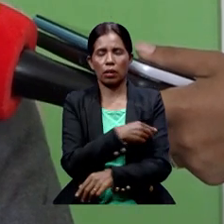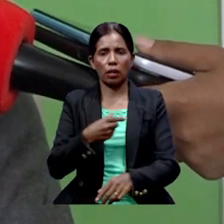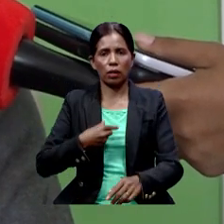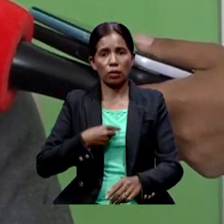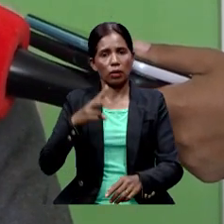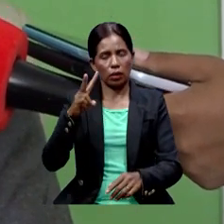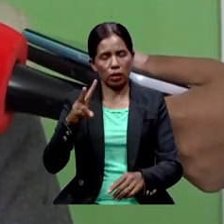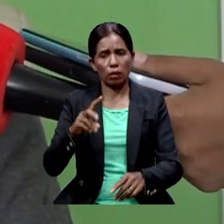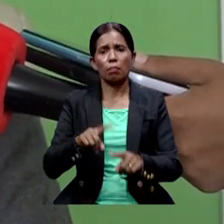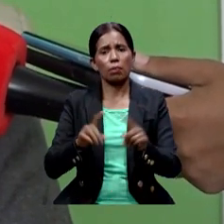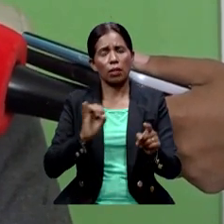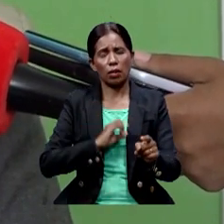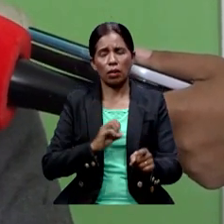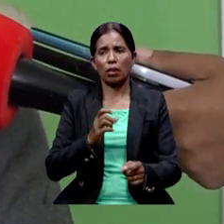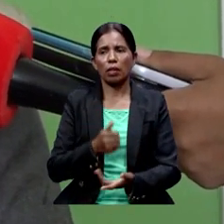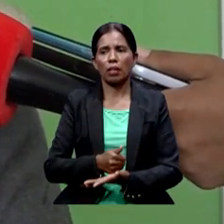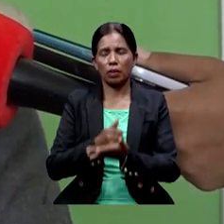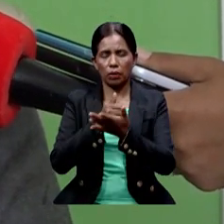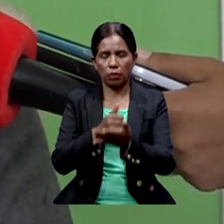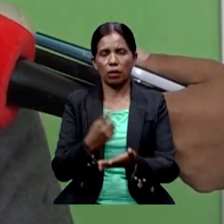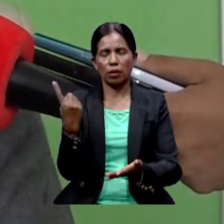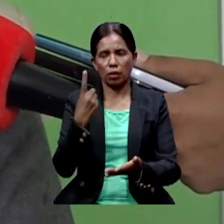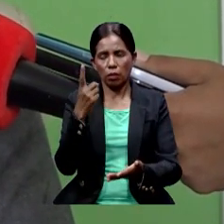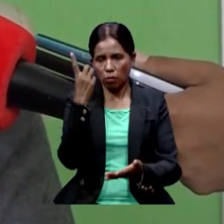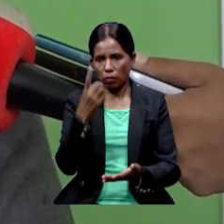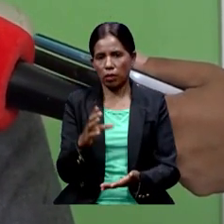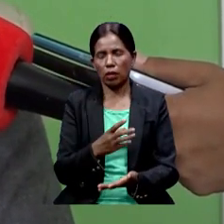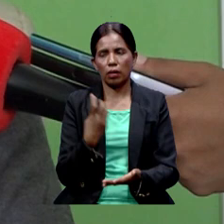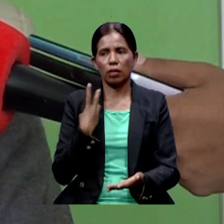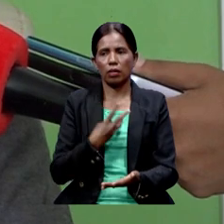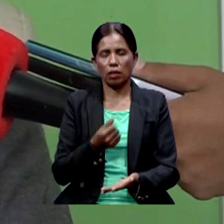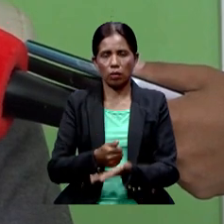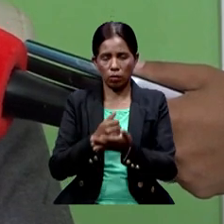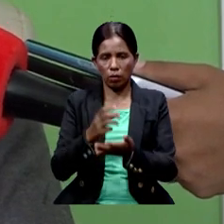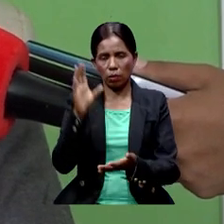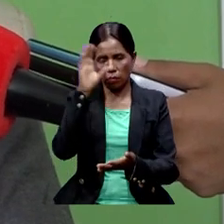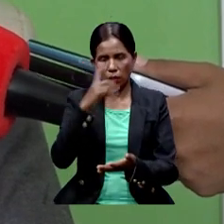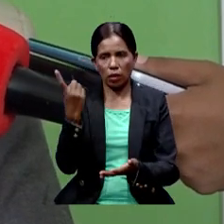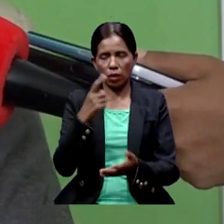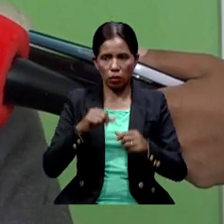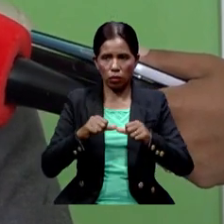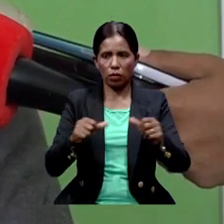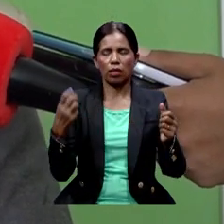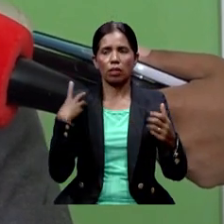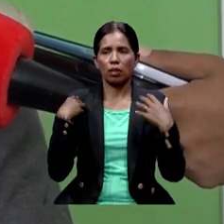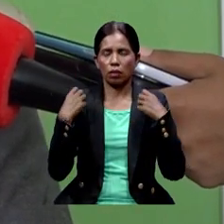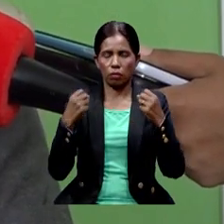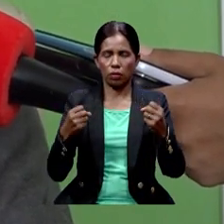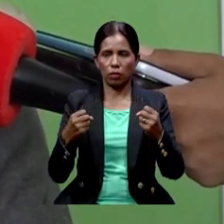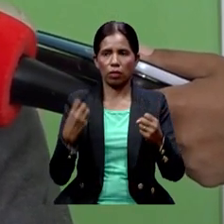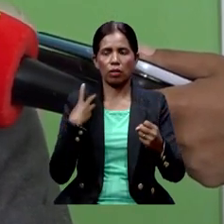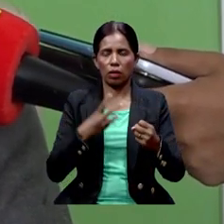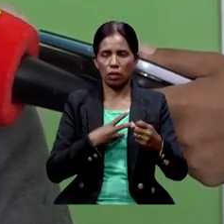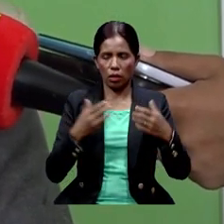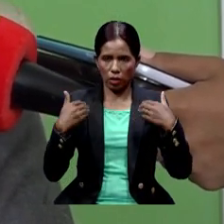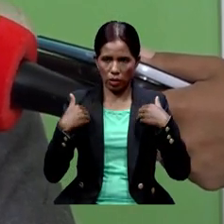a dia, kata atendimento, e te buka, a tu começa, a tu continua na fatin, ho, e tem força que vida mesmo que te ia.